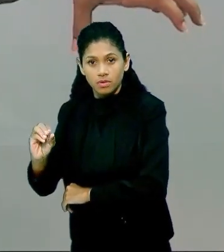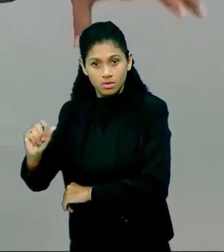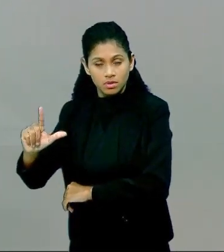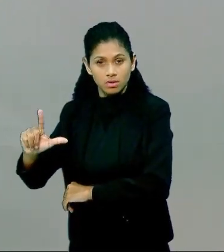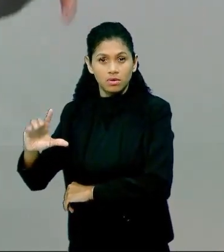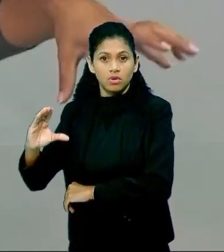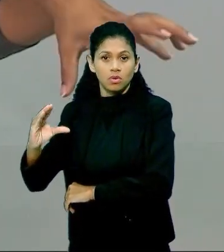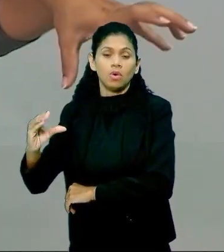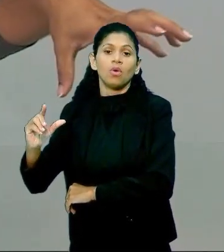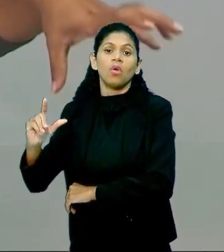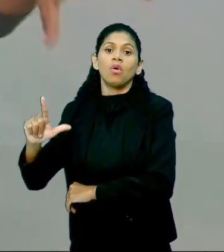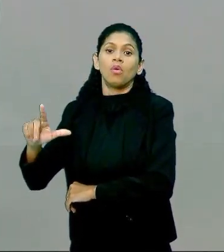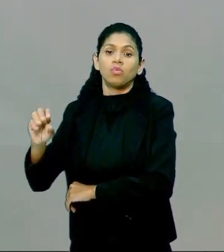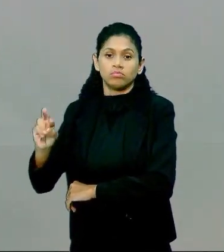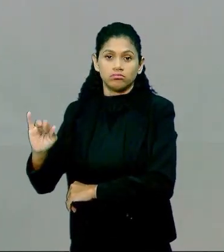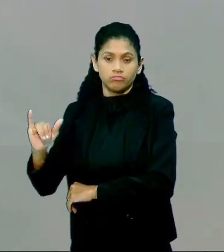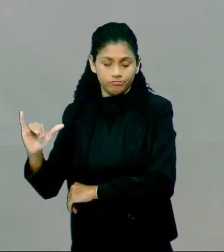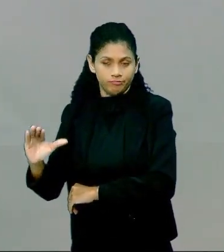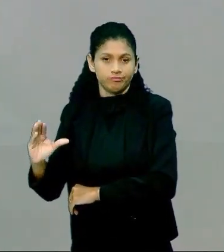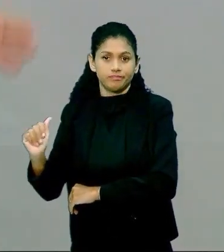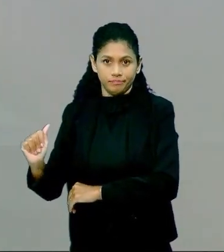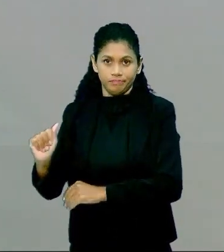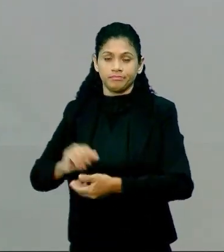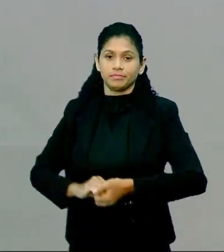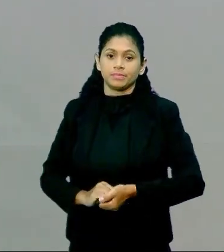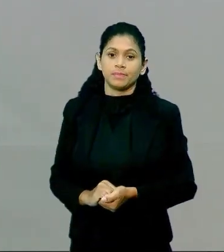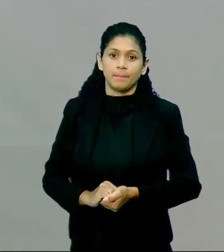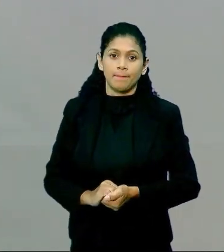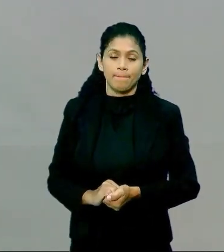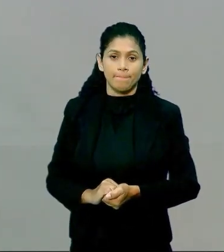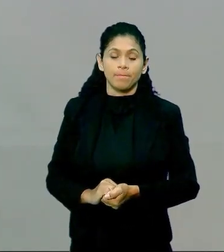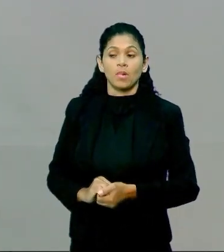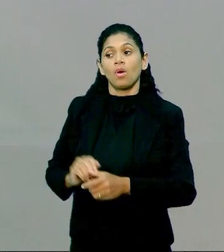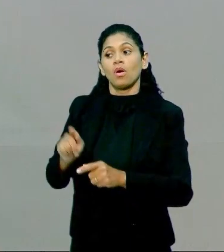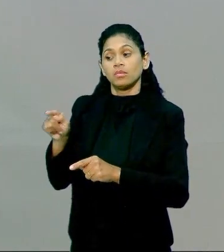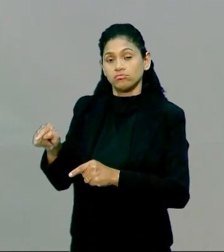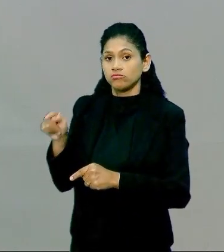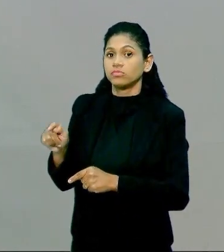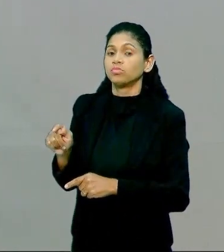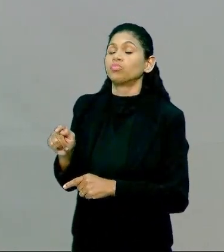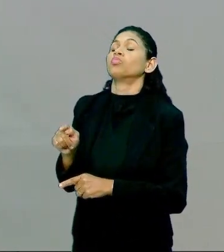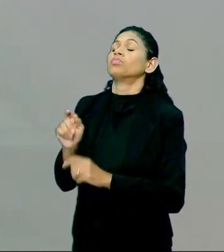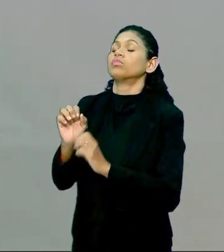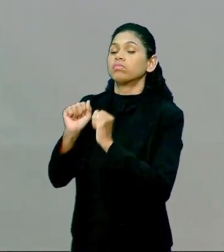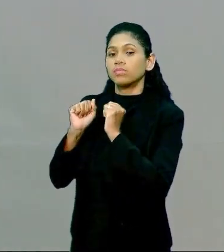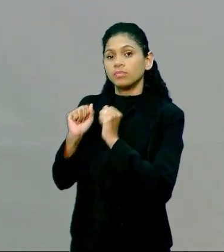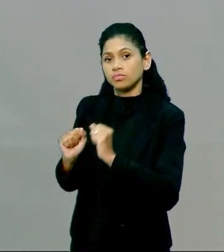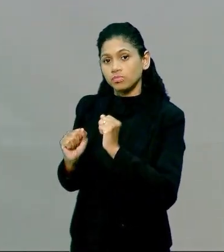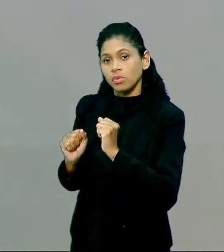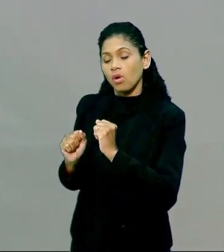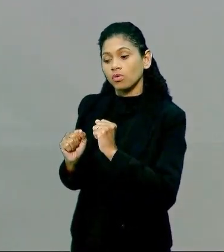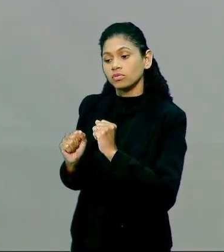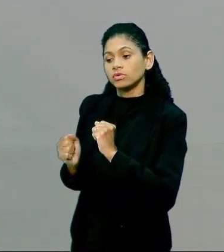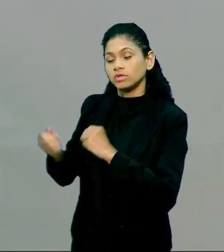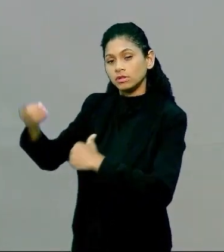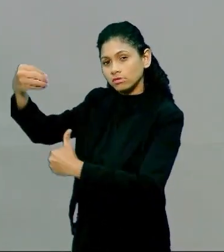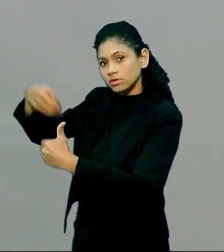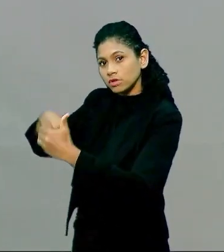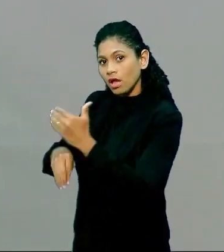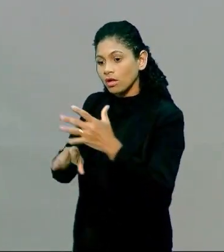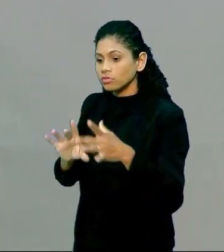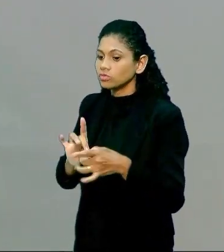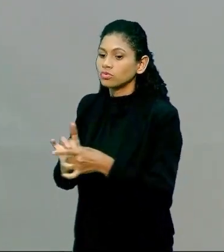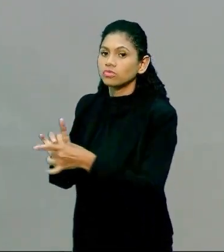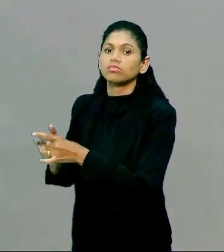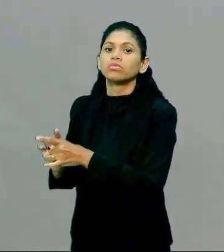vamos colocar como folclórica, sabendo que o folclórico, ele pode sim estar inserido nesse contexto popular. Por exemplo,